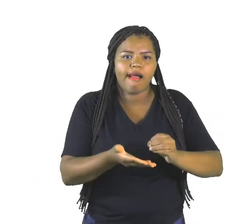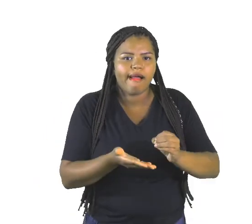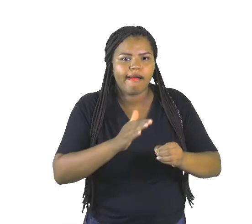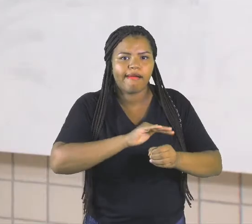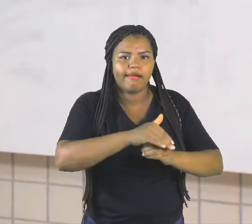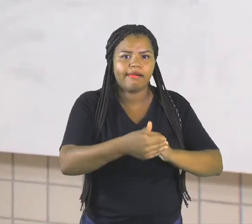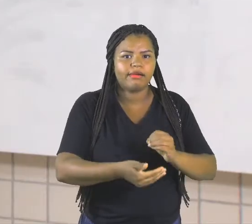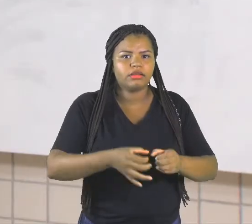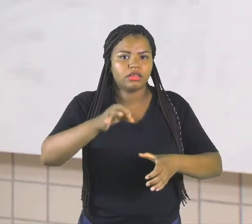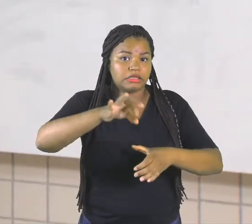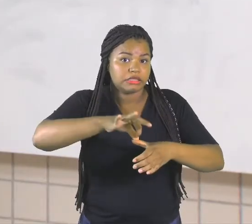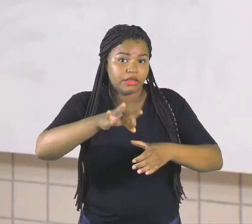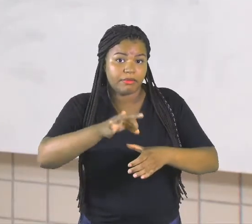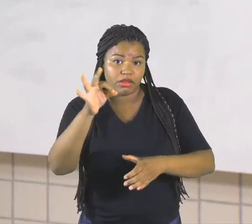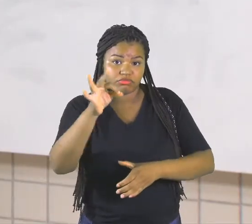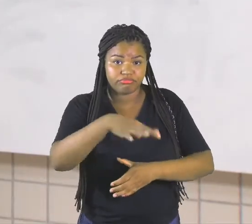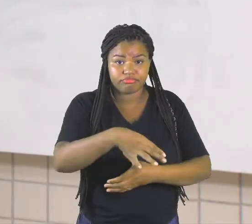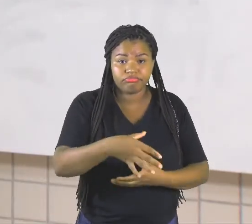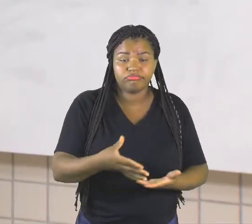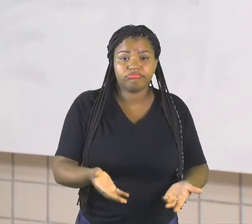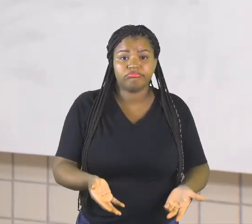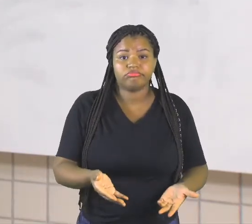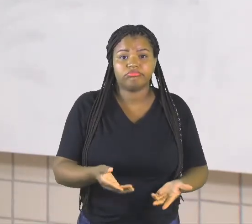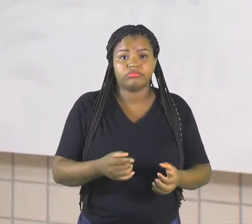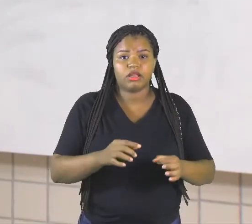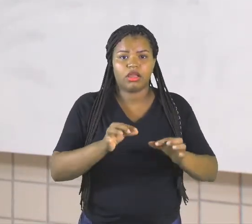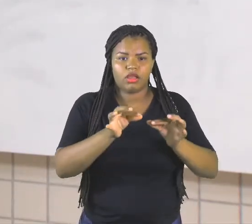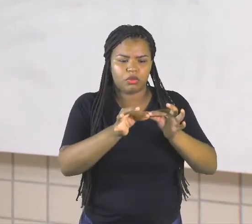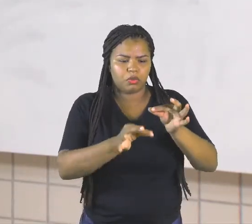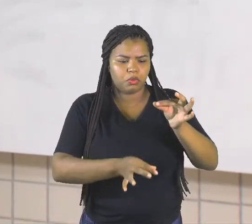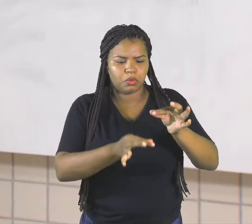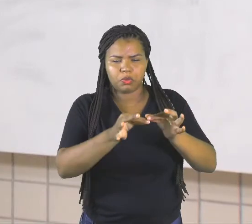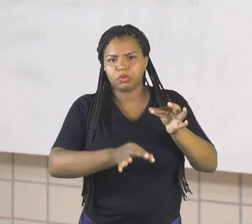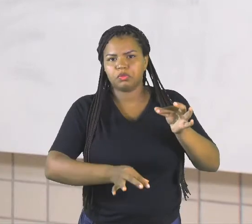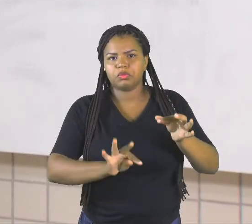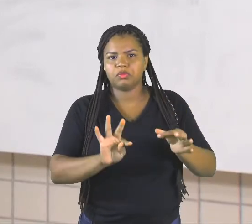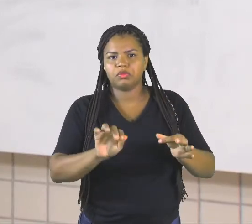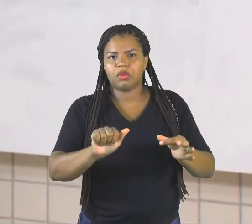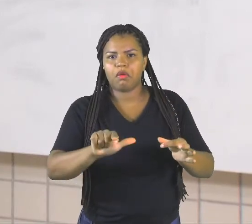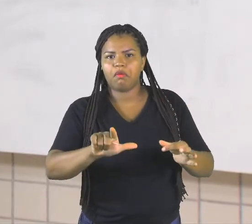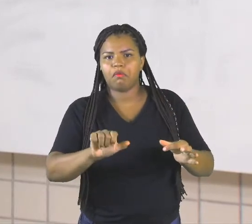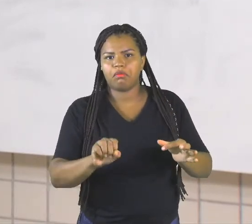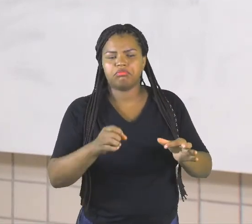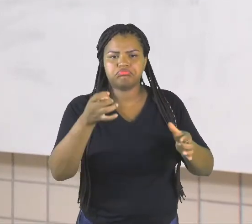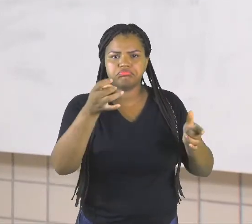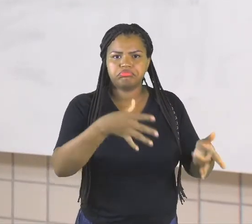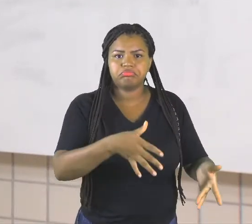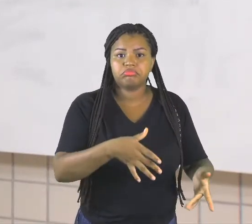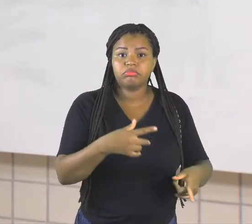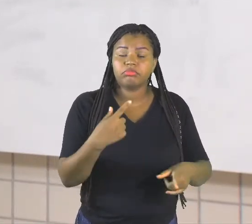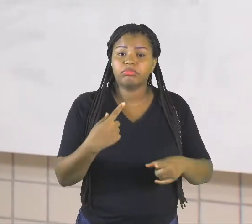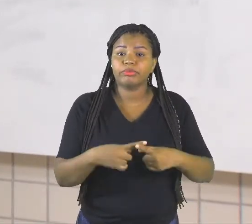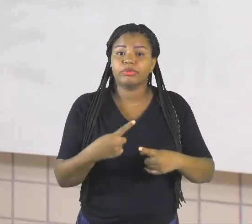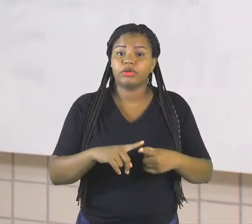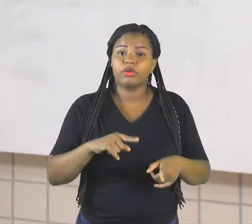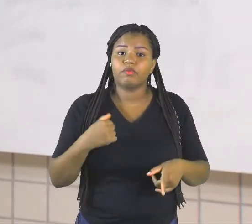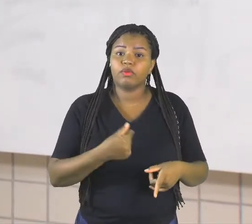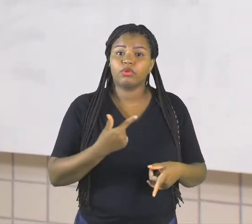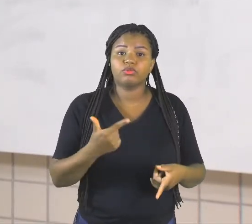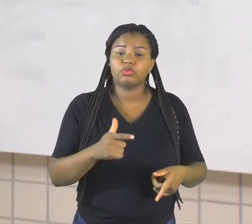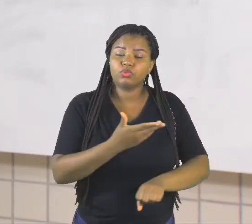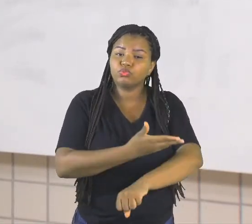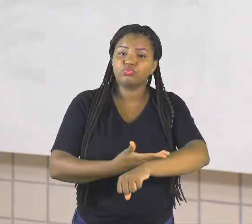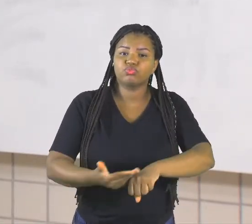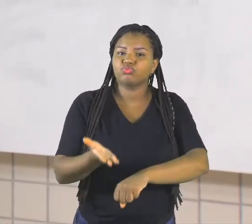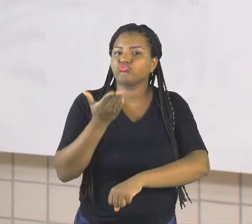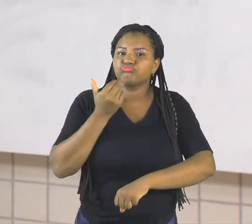vezes é a semente, às vezes é o talo que é jogado fora, porque nós não temos o costume de